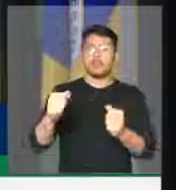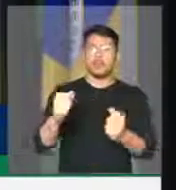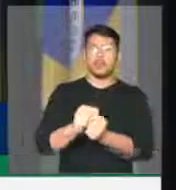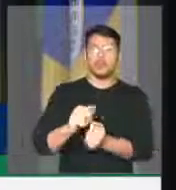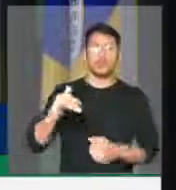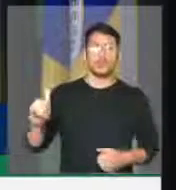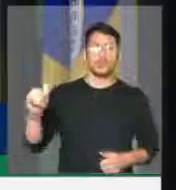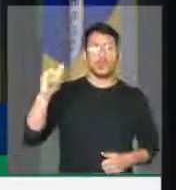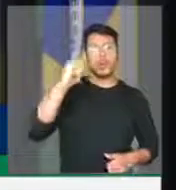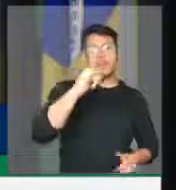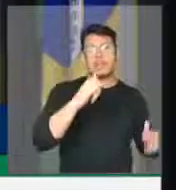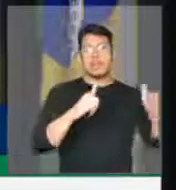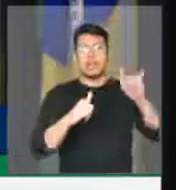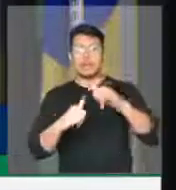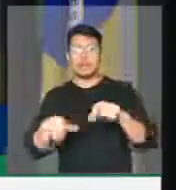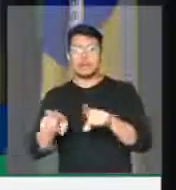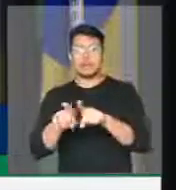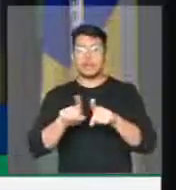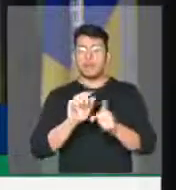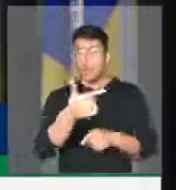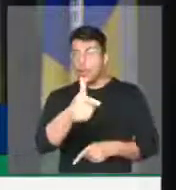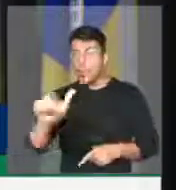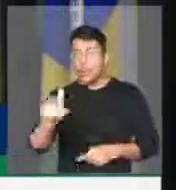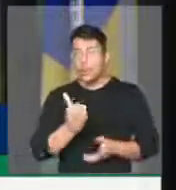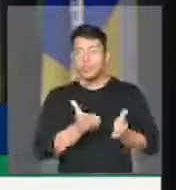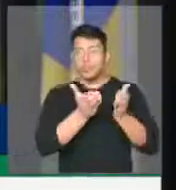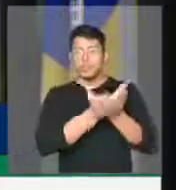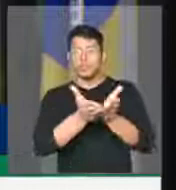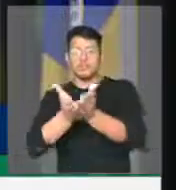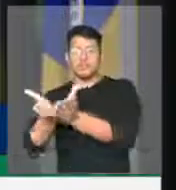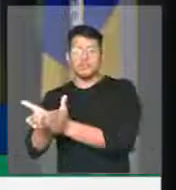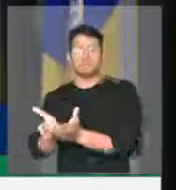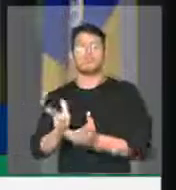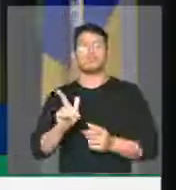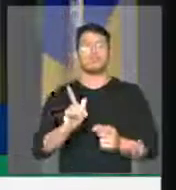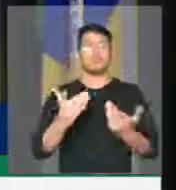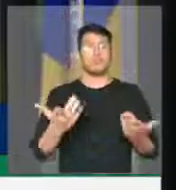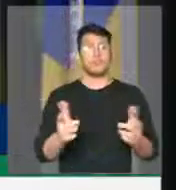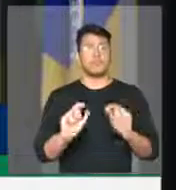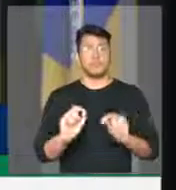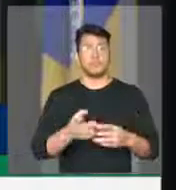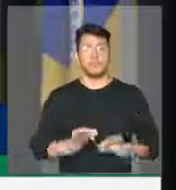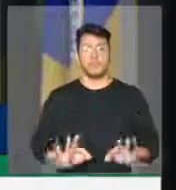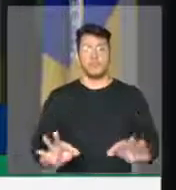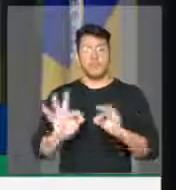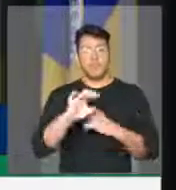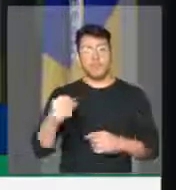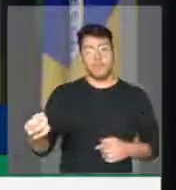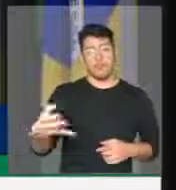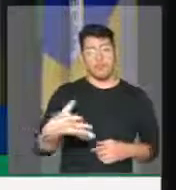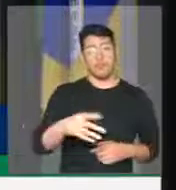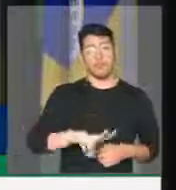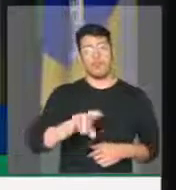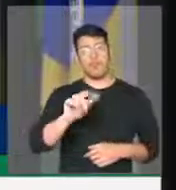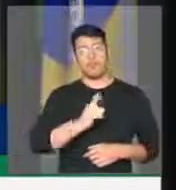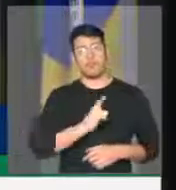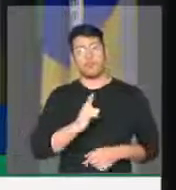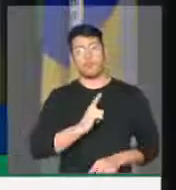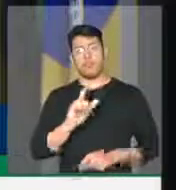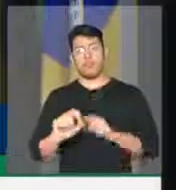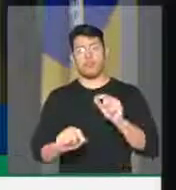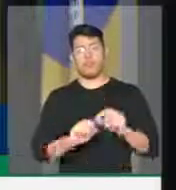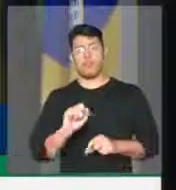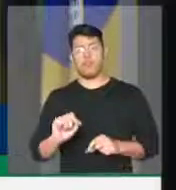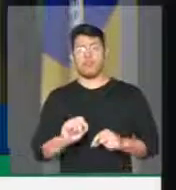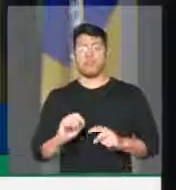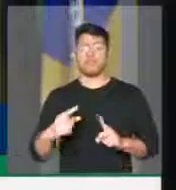navios da Marinha. Disse ele, acrescentando que, pelo nível de tecnologia, a nova corveta operará com menos